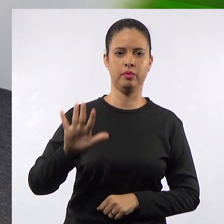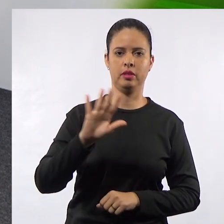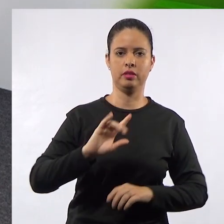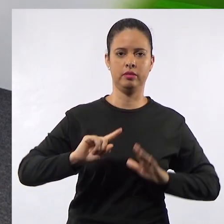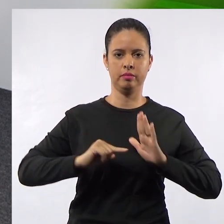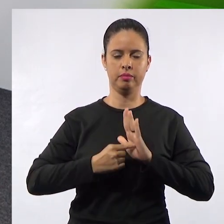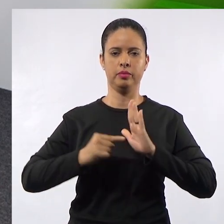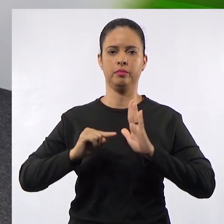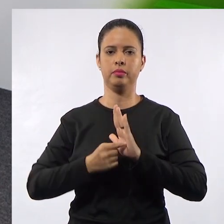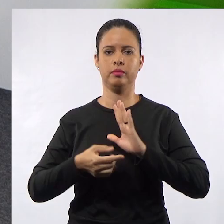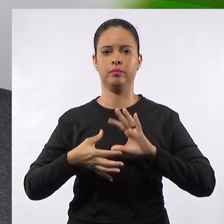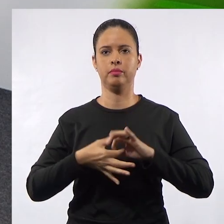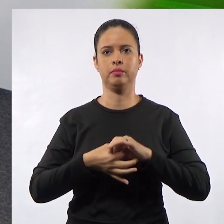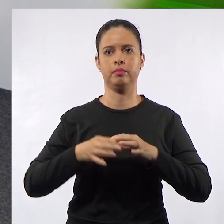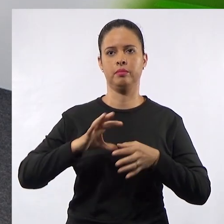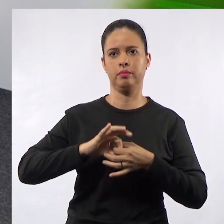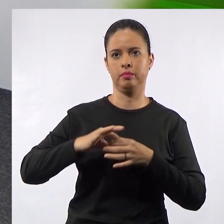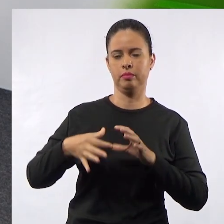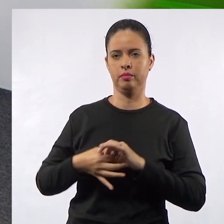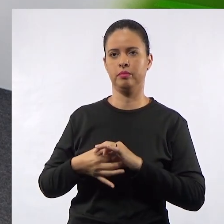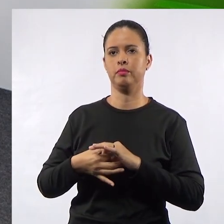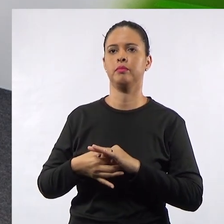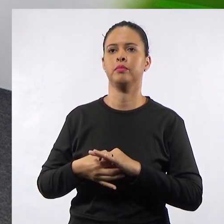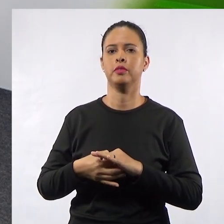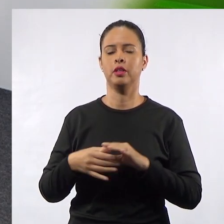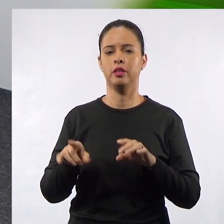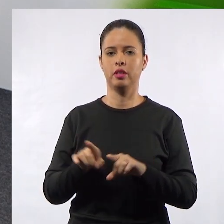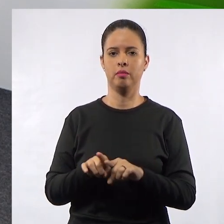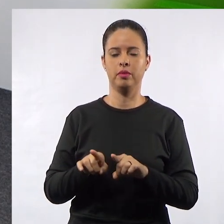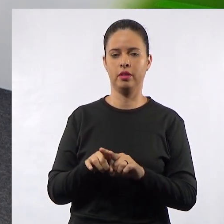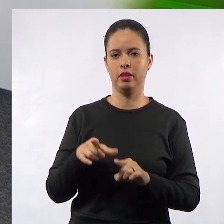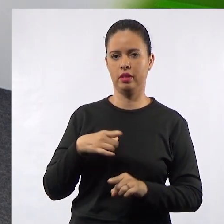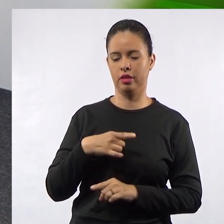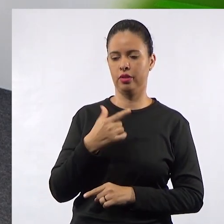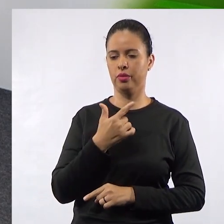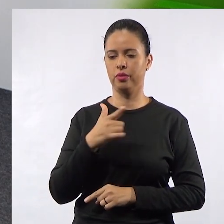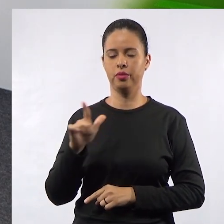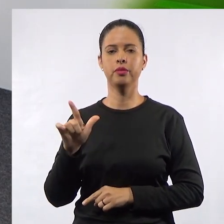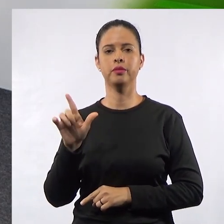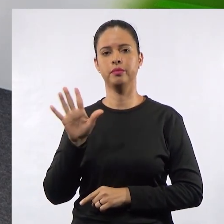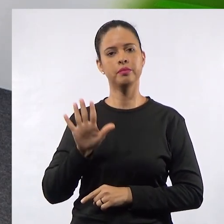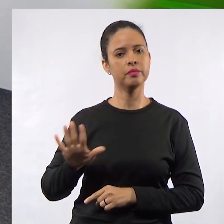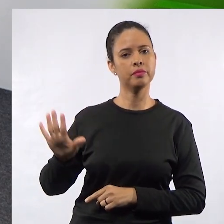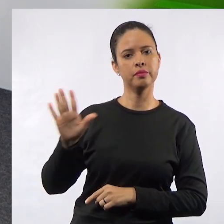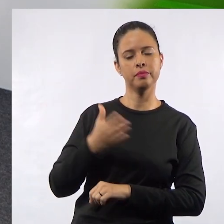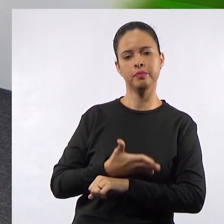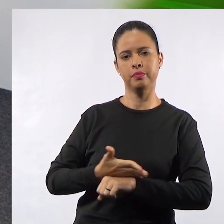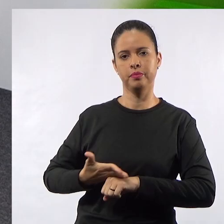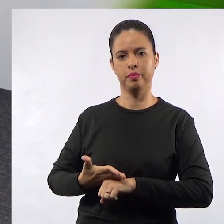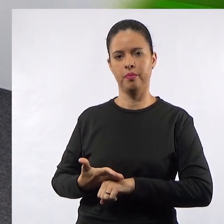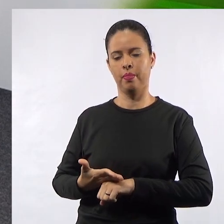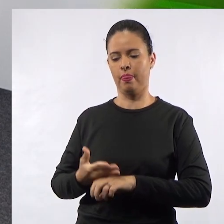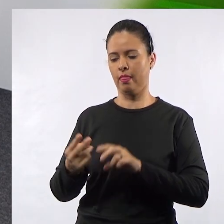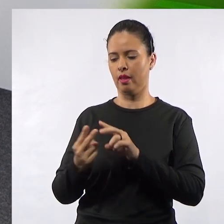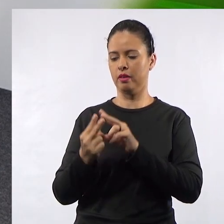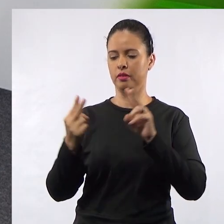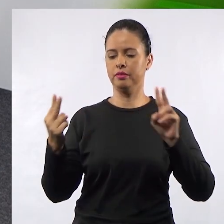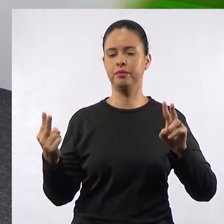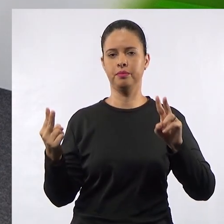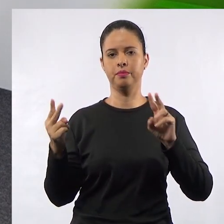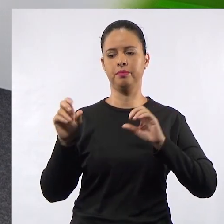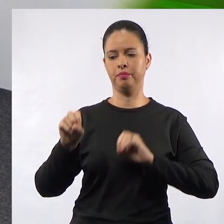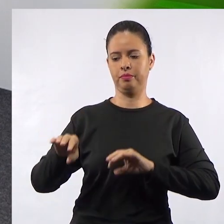geométrica interligada aí por traços e pontos. À minha esquerda, outra parede branca com as siglas